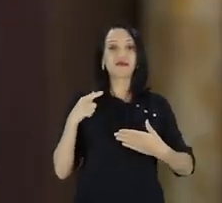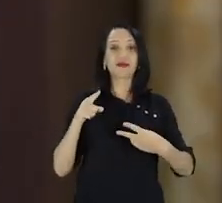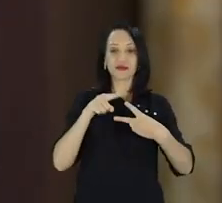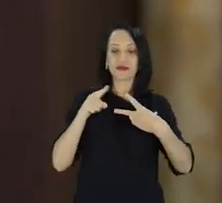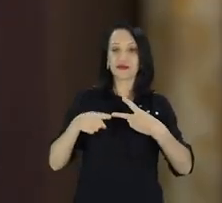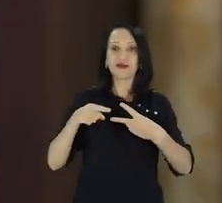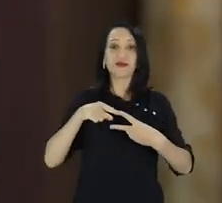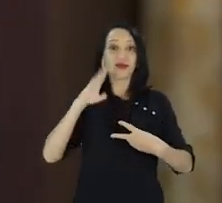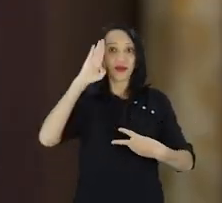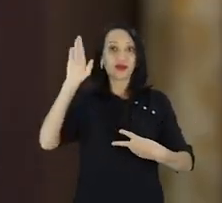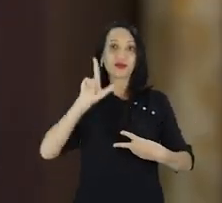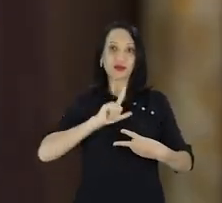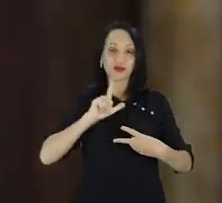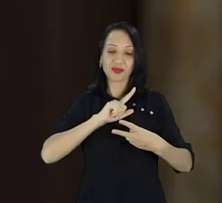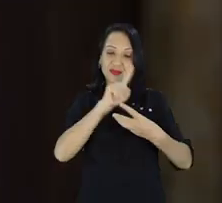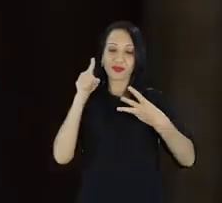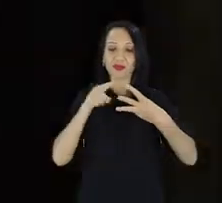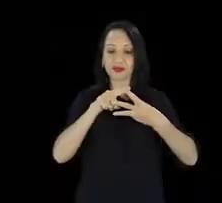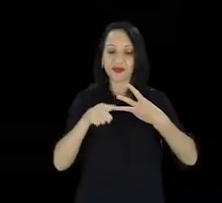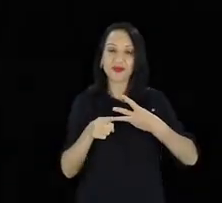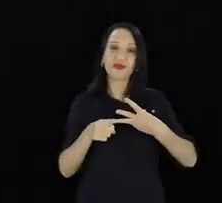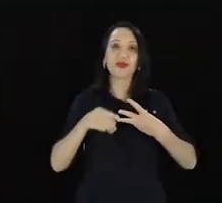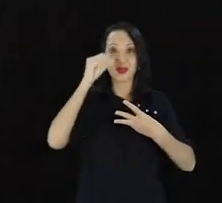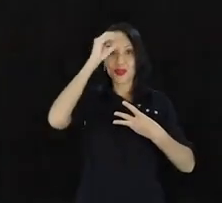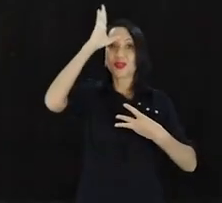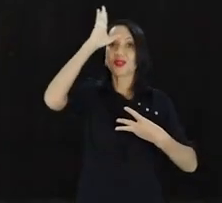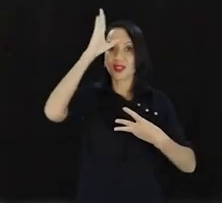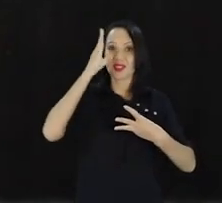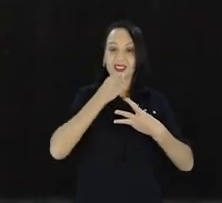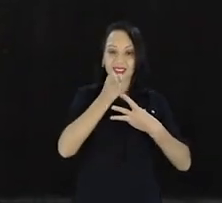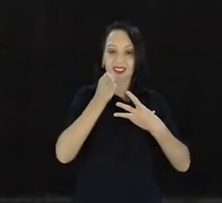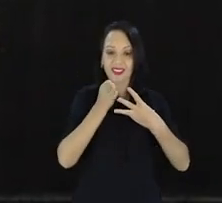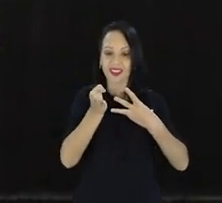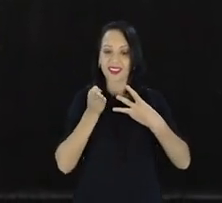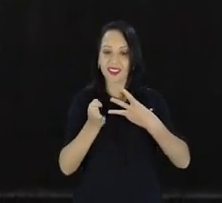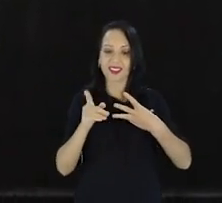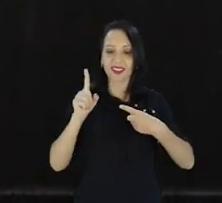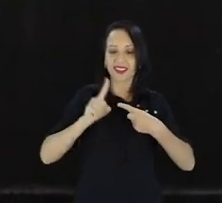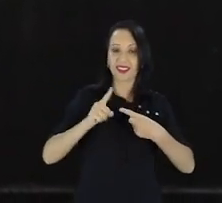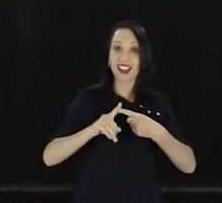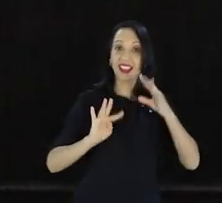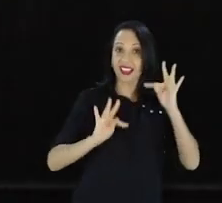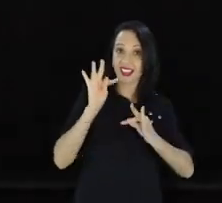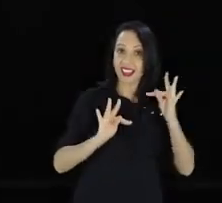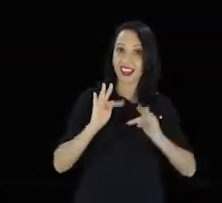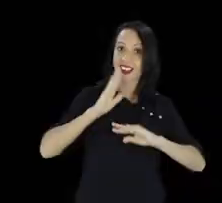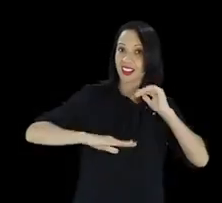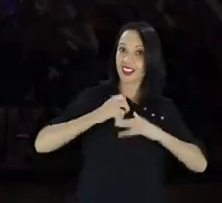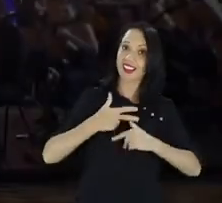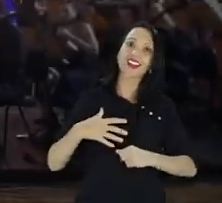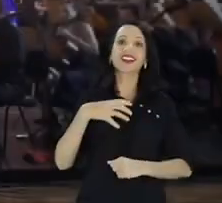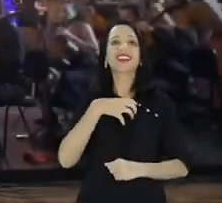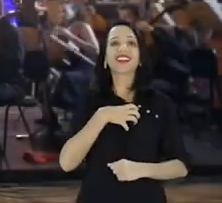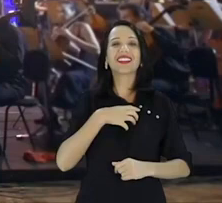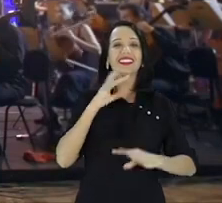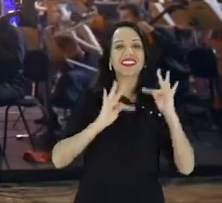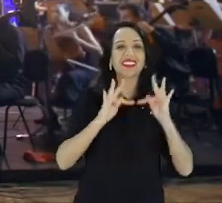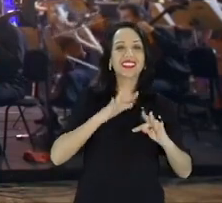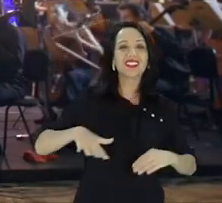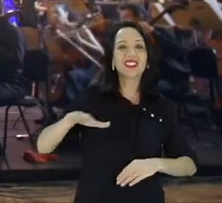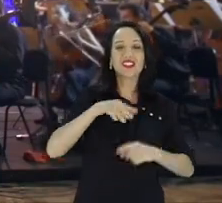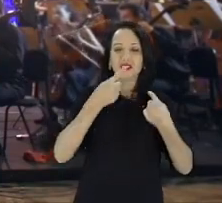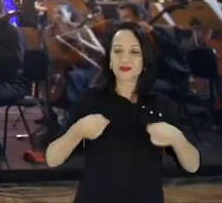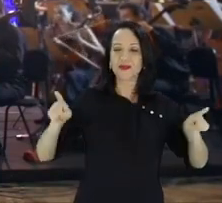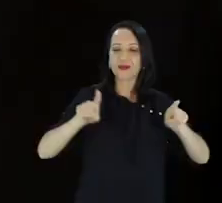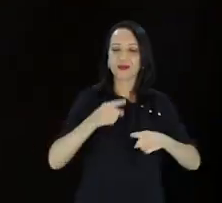na verdade uma via tripla de conhecimento porque era do conhecimento técnico as habilidades técnicas tanto na hora de música